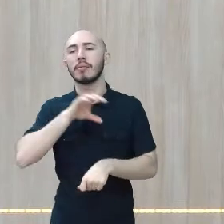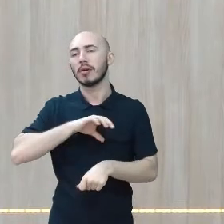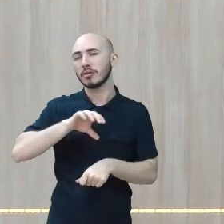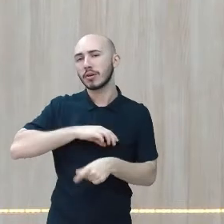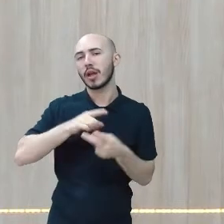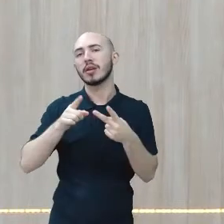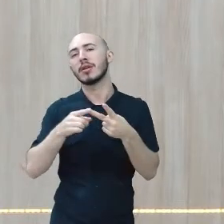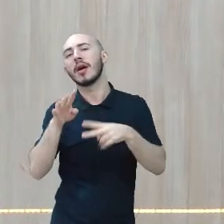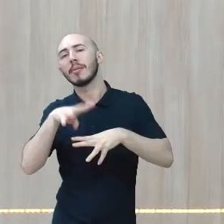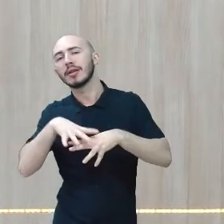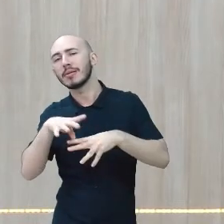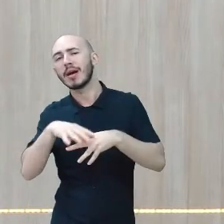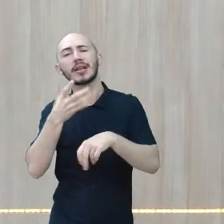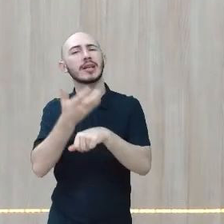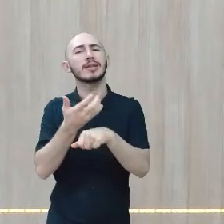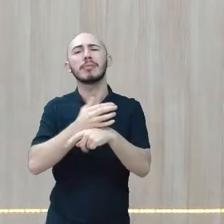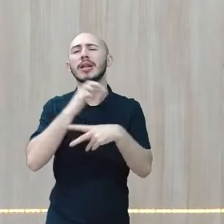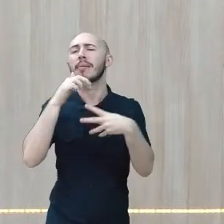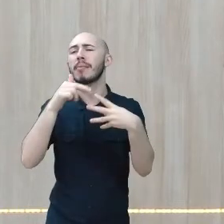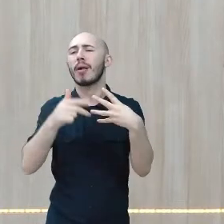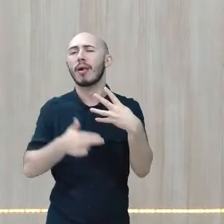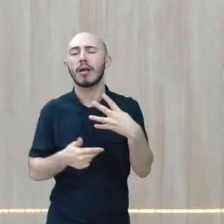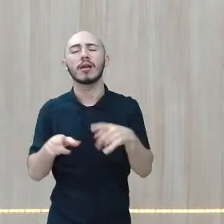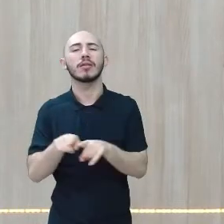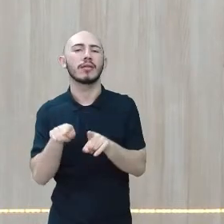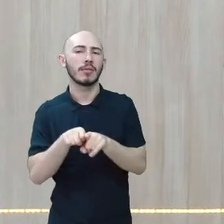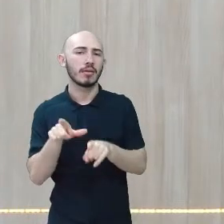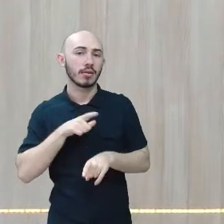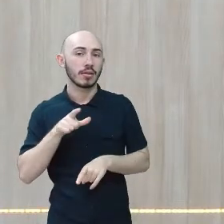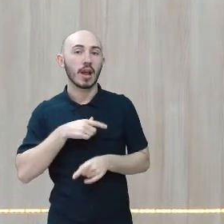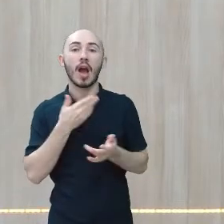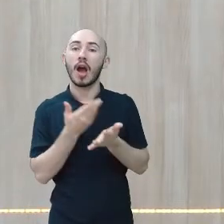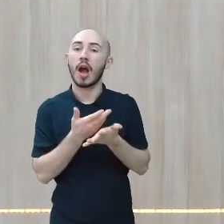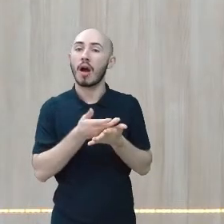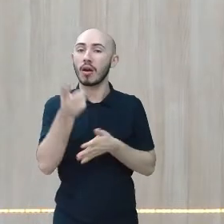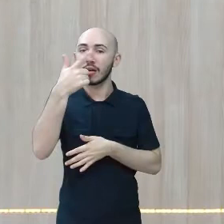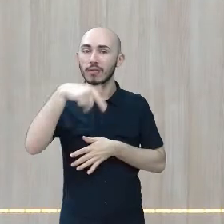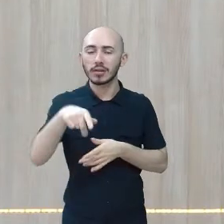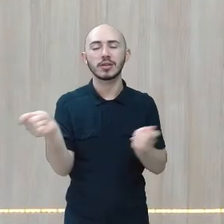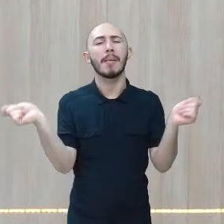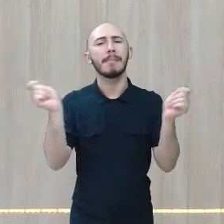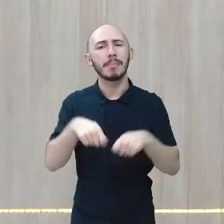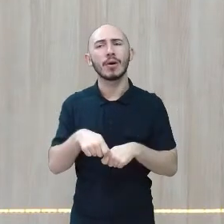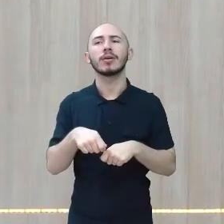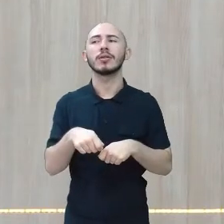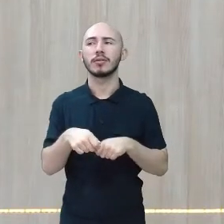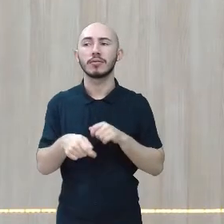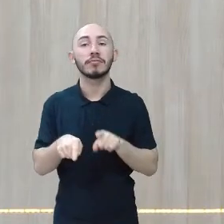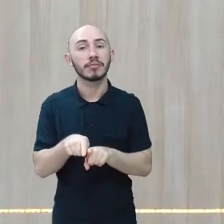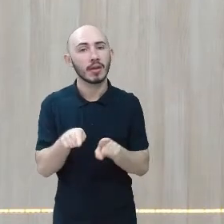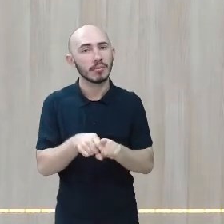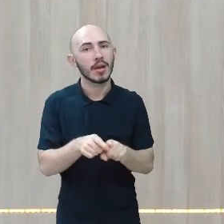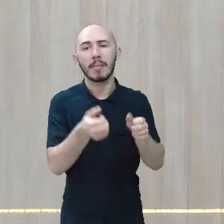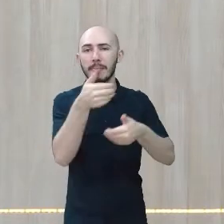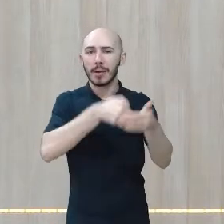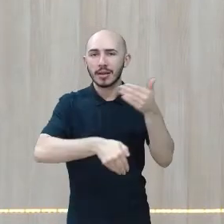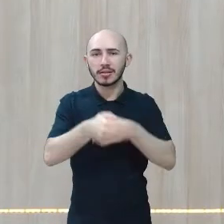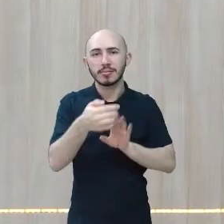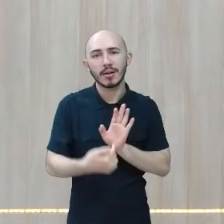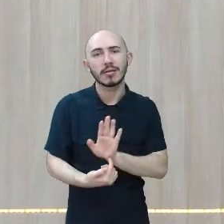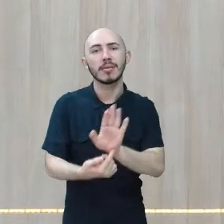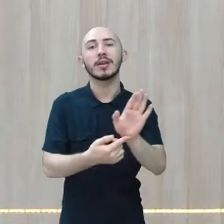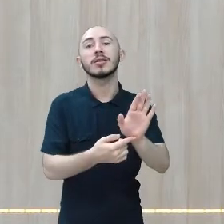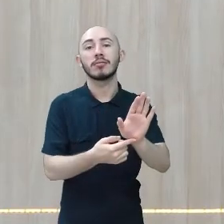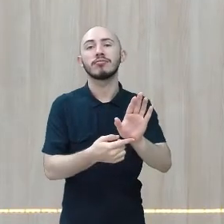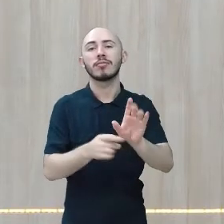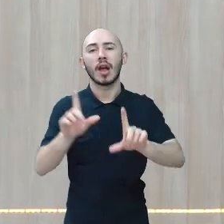as disciplinas. Então, toda aula vocês têm o privilégio de aparecer, não é, na TV, o QR Code,